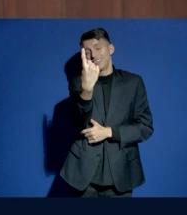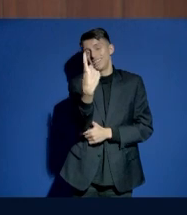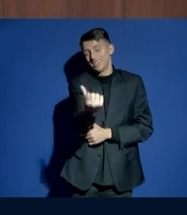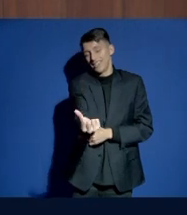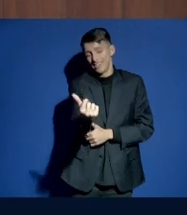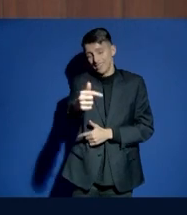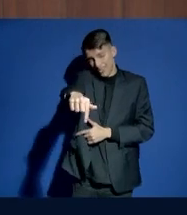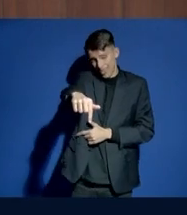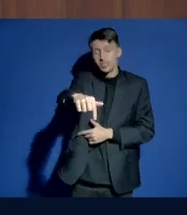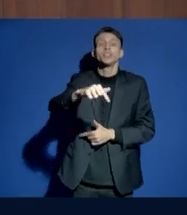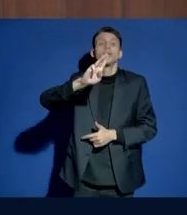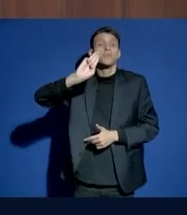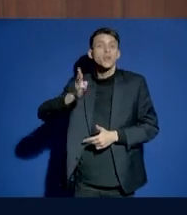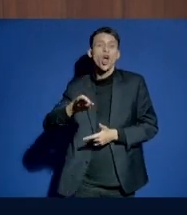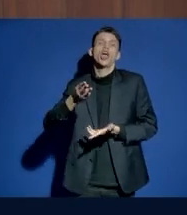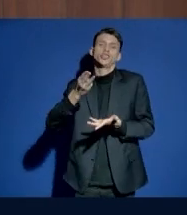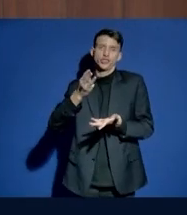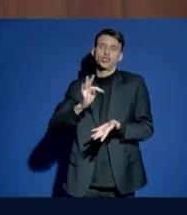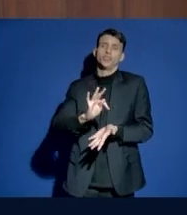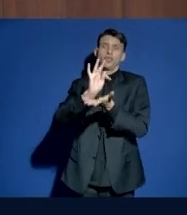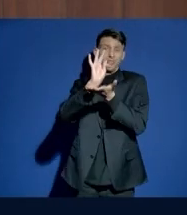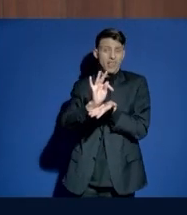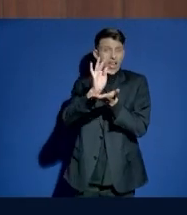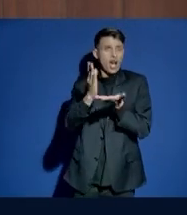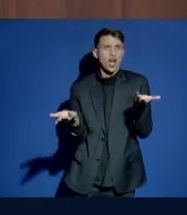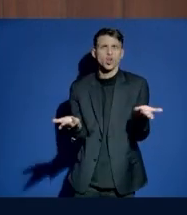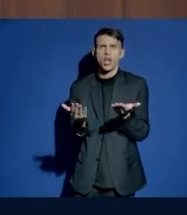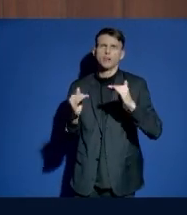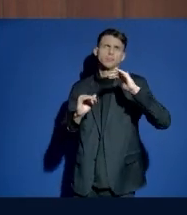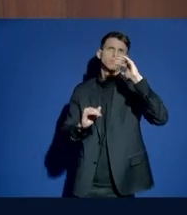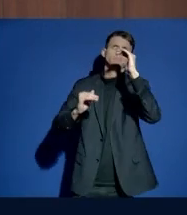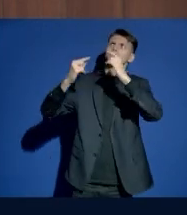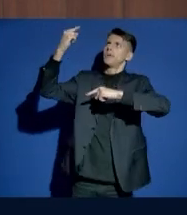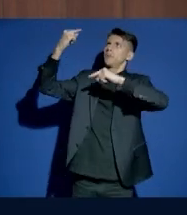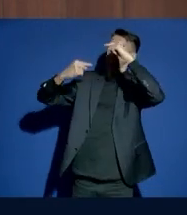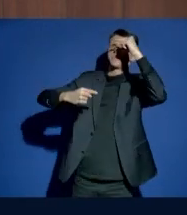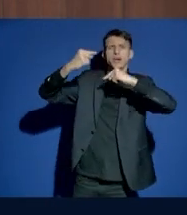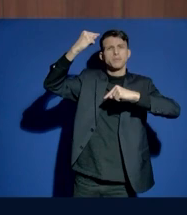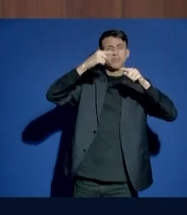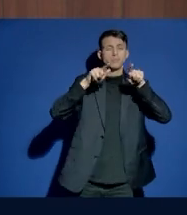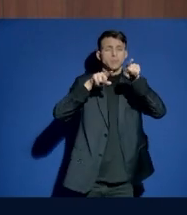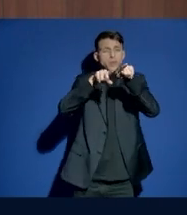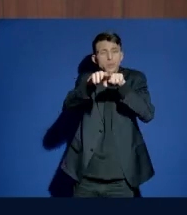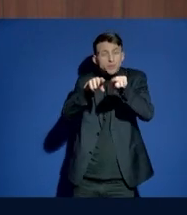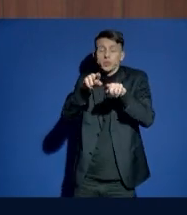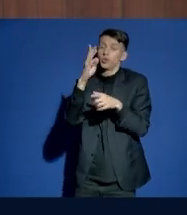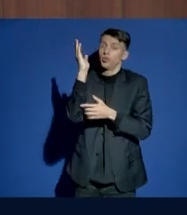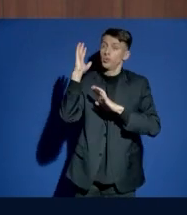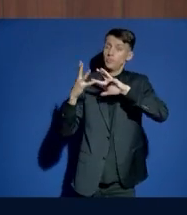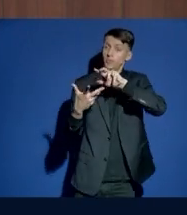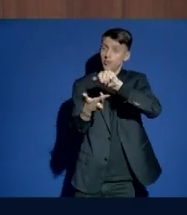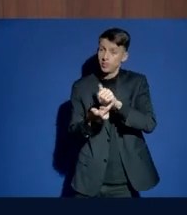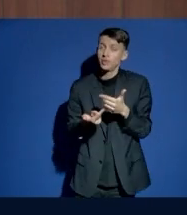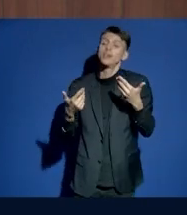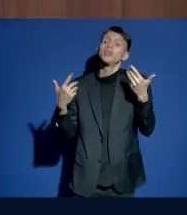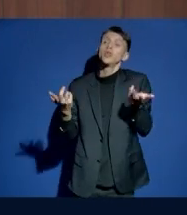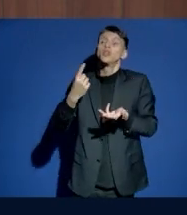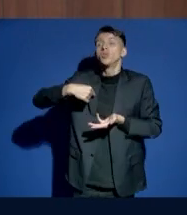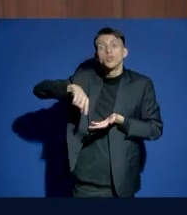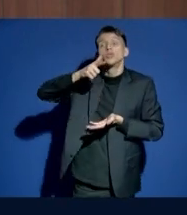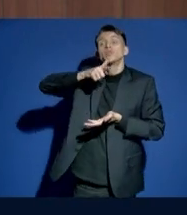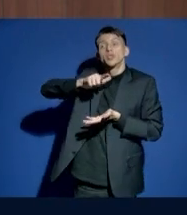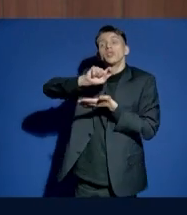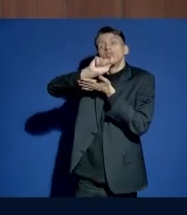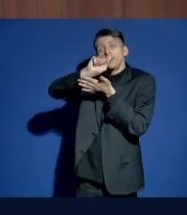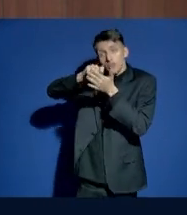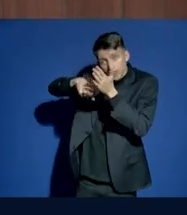de toneladas daqui a pouco é competitiva no mundo inteiro né só tem acordo nós só temos